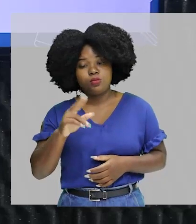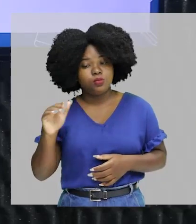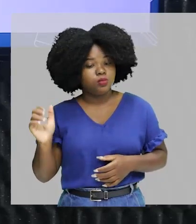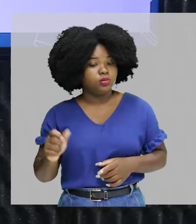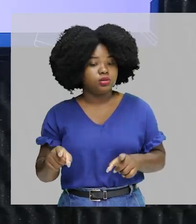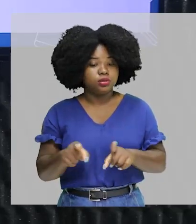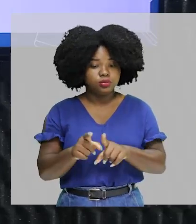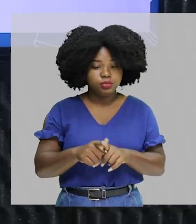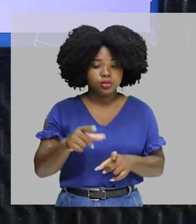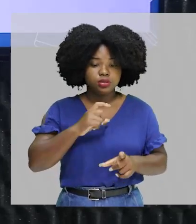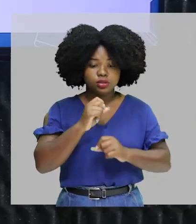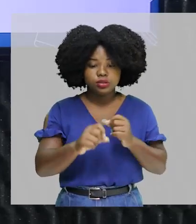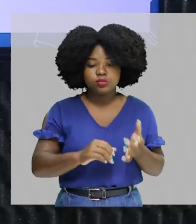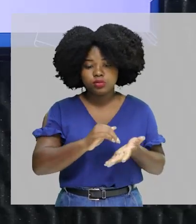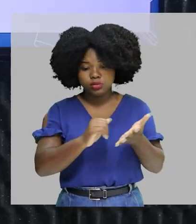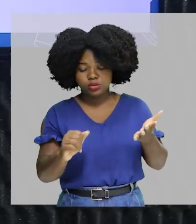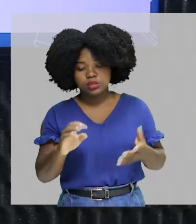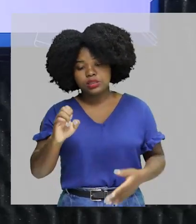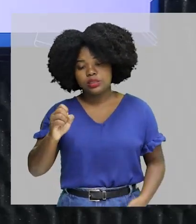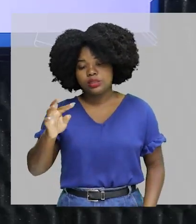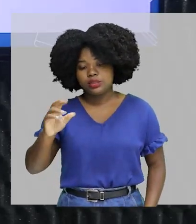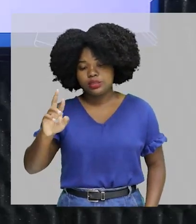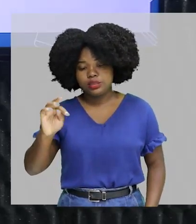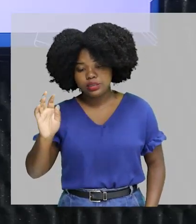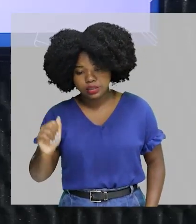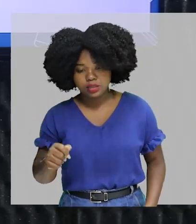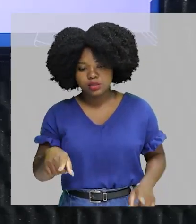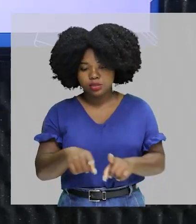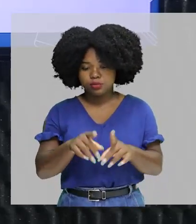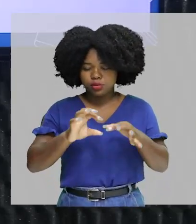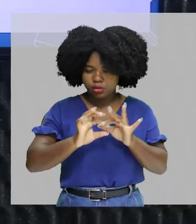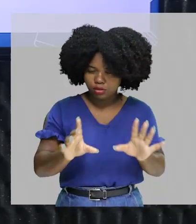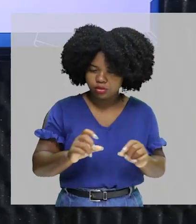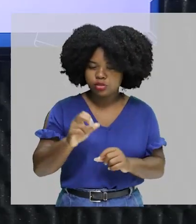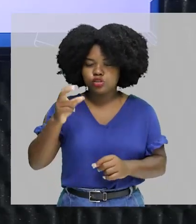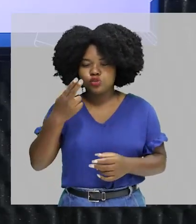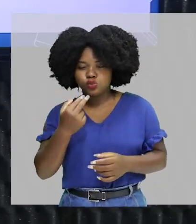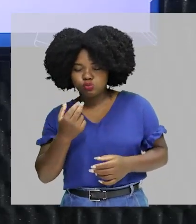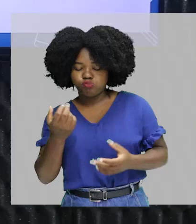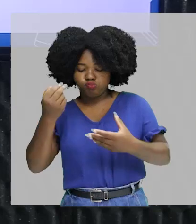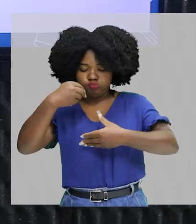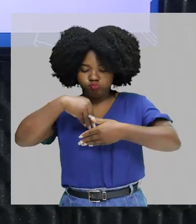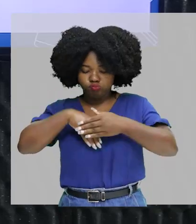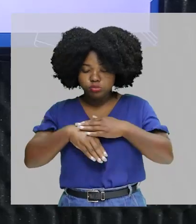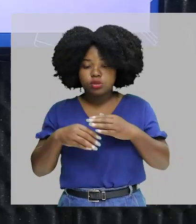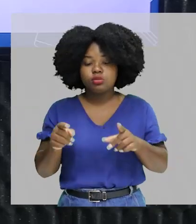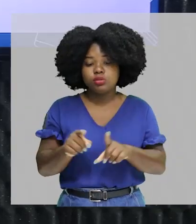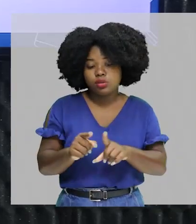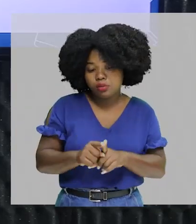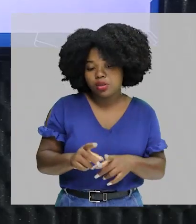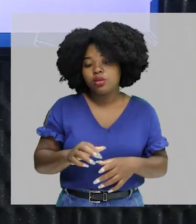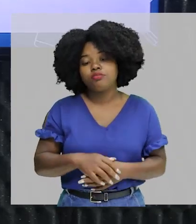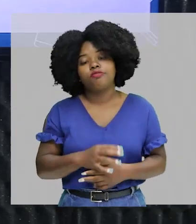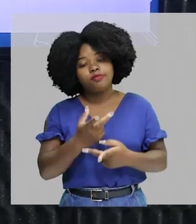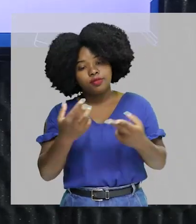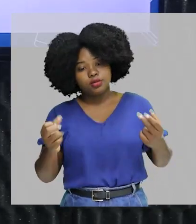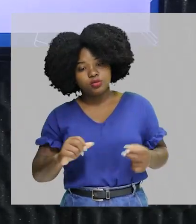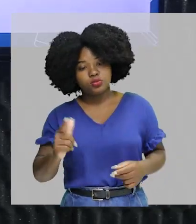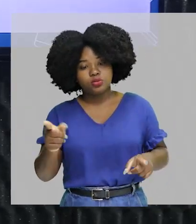de promover a eliminação discretas, distribuição de nutrientes no interior do corpo do animal e por aí vai,